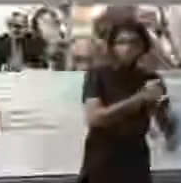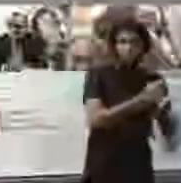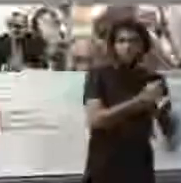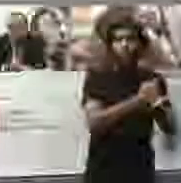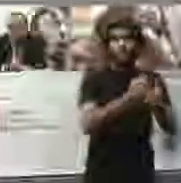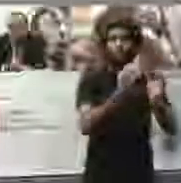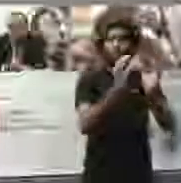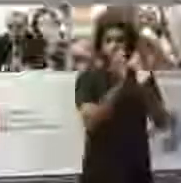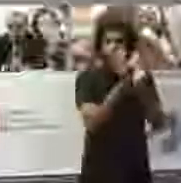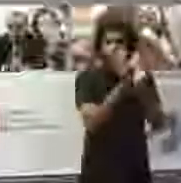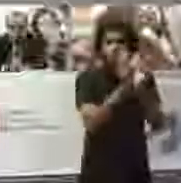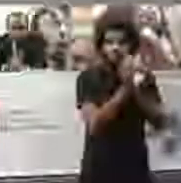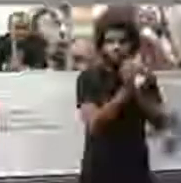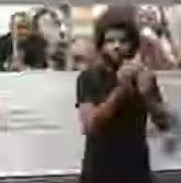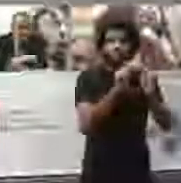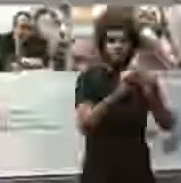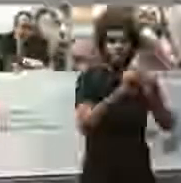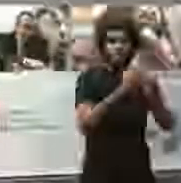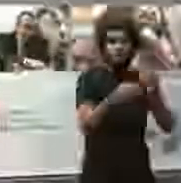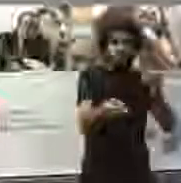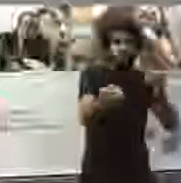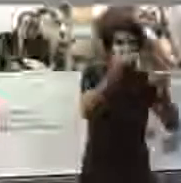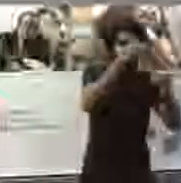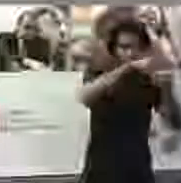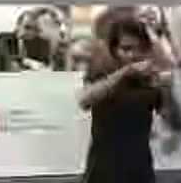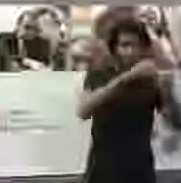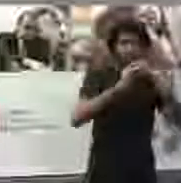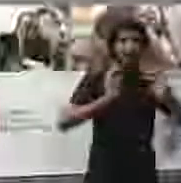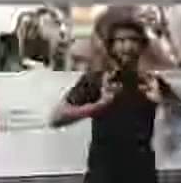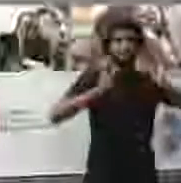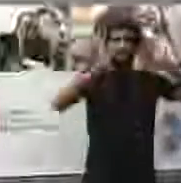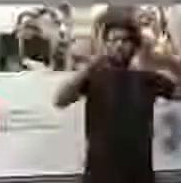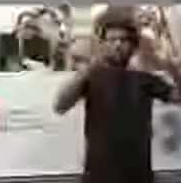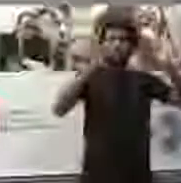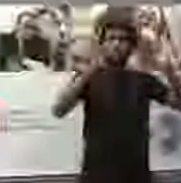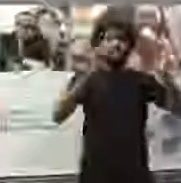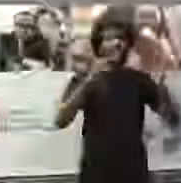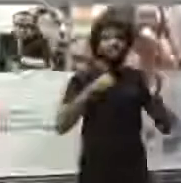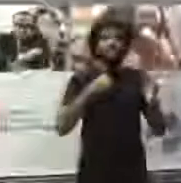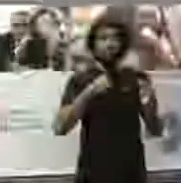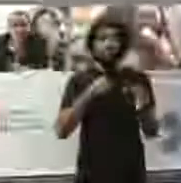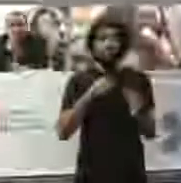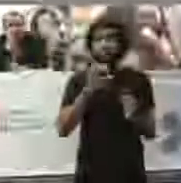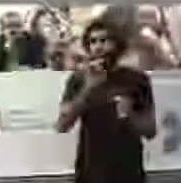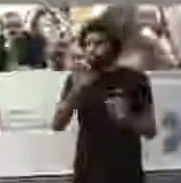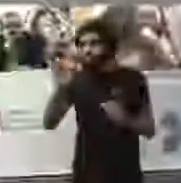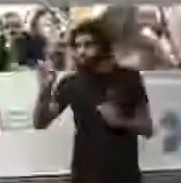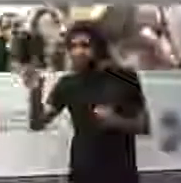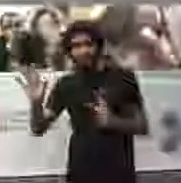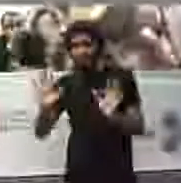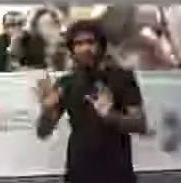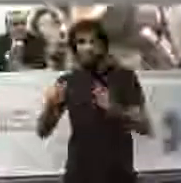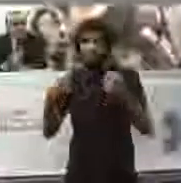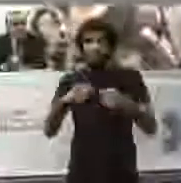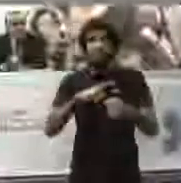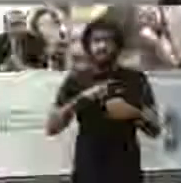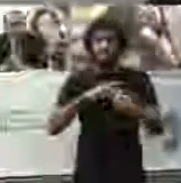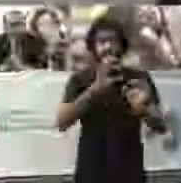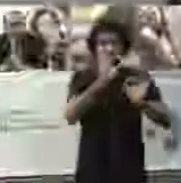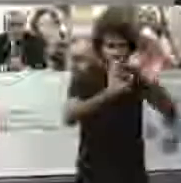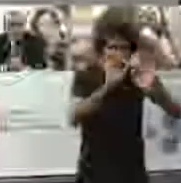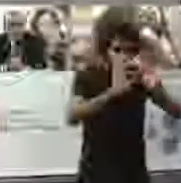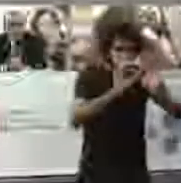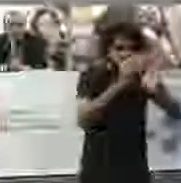que estuda a incorporação de tecnologia não pode ser certamente caso a caso tem que ser é com base no planejamento